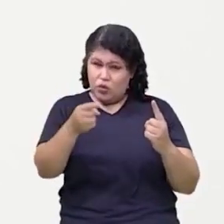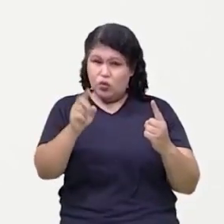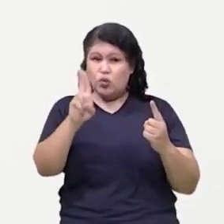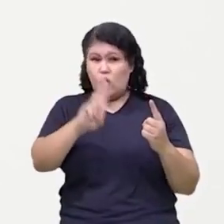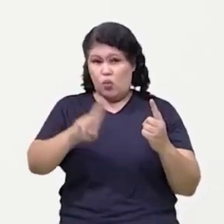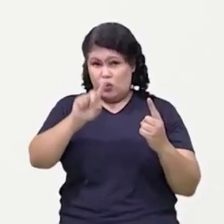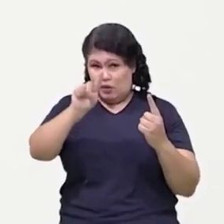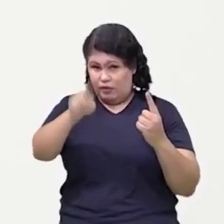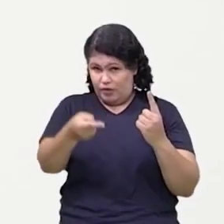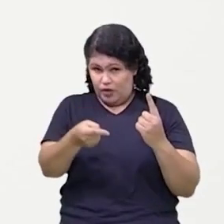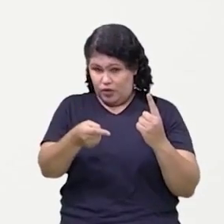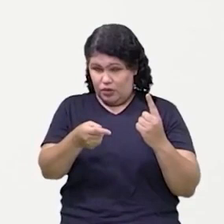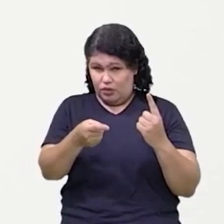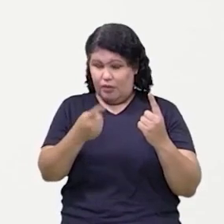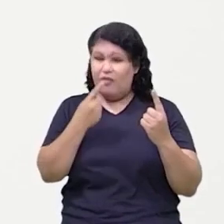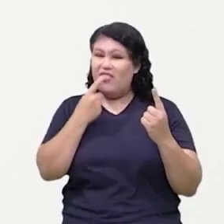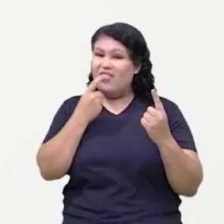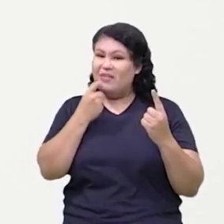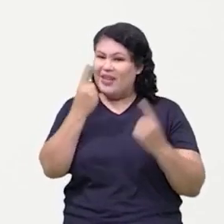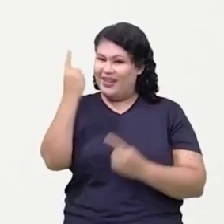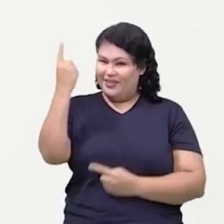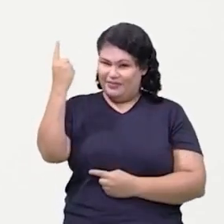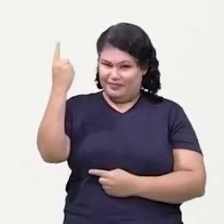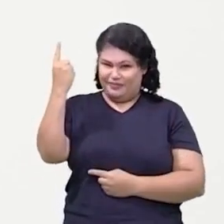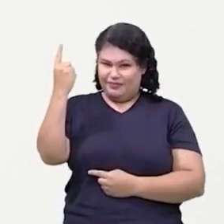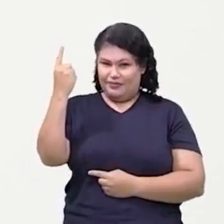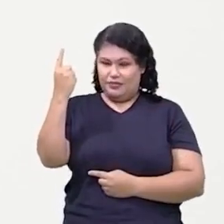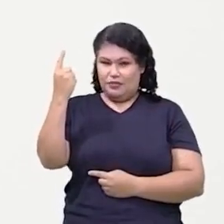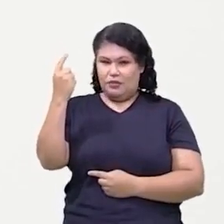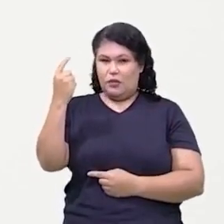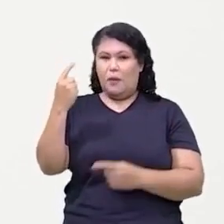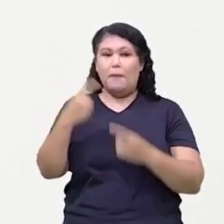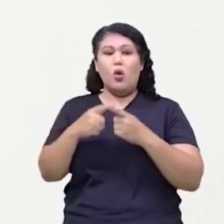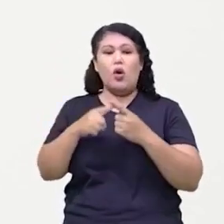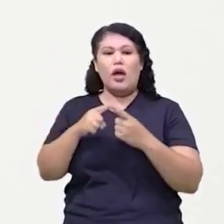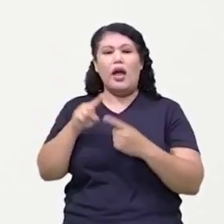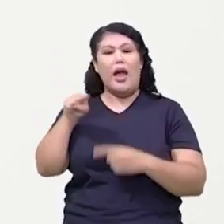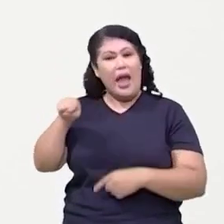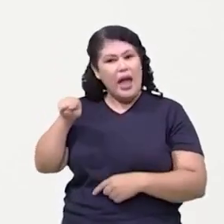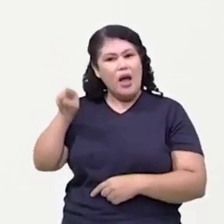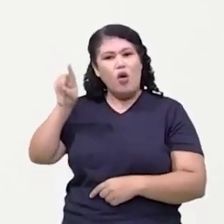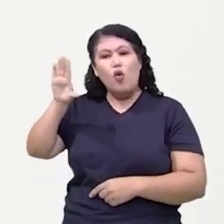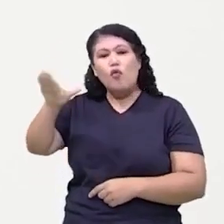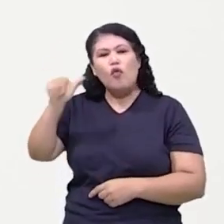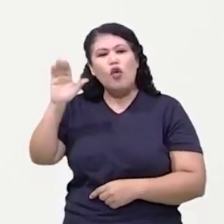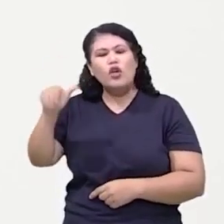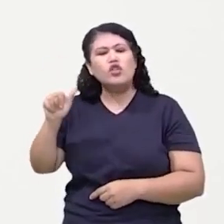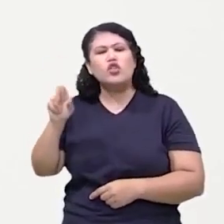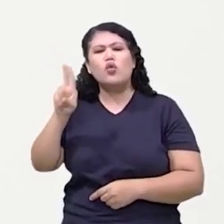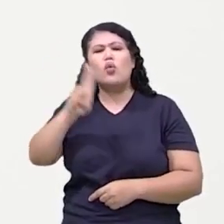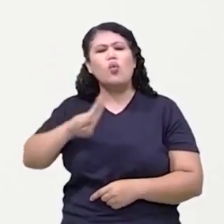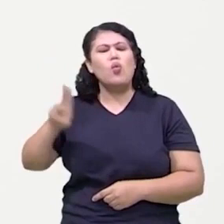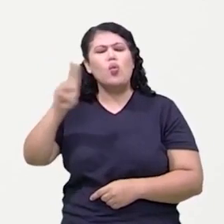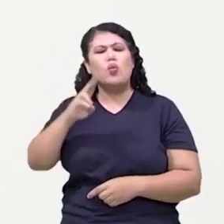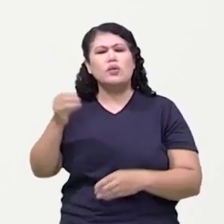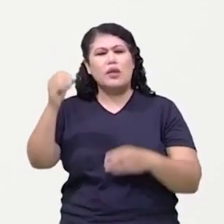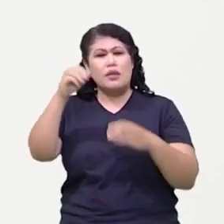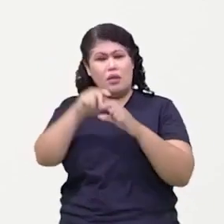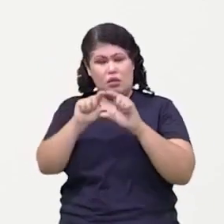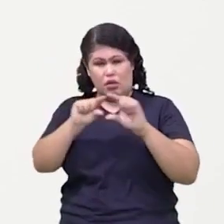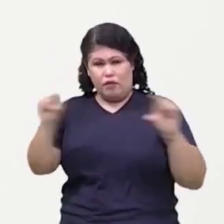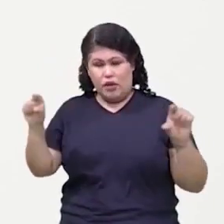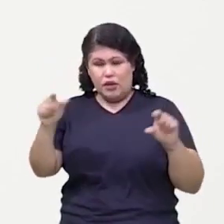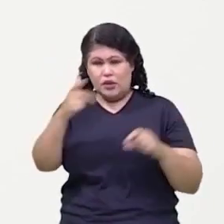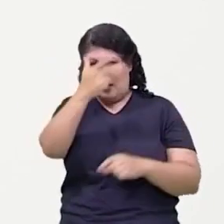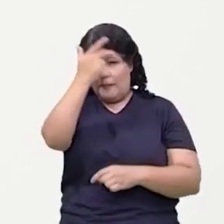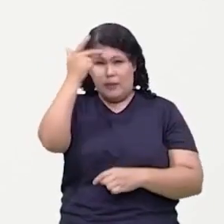é a função dela? Eu uso ela por conta do vocativo. É usada em quê? Em situações de comunicação, quando o locutor